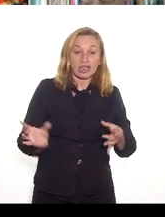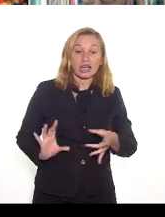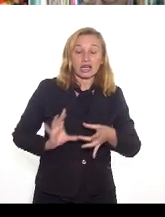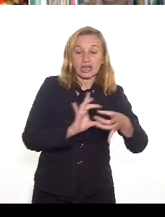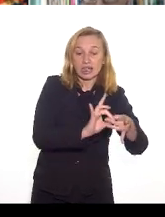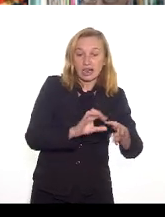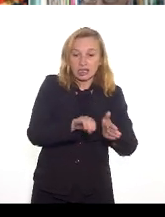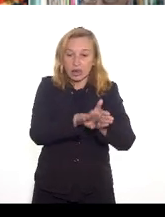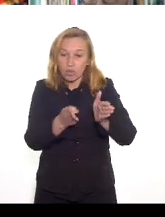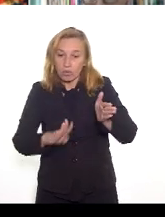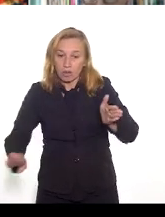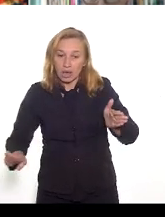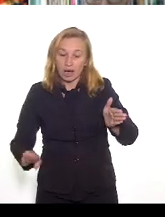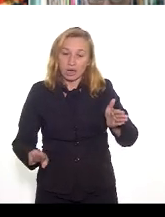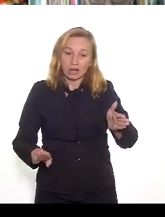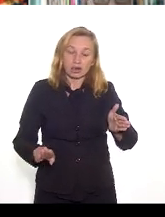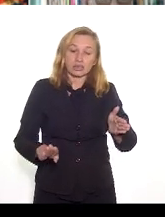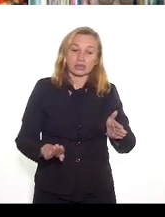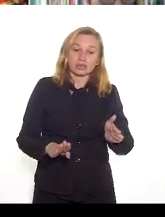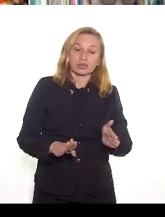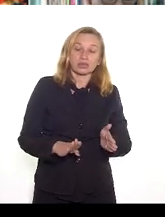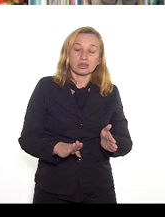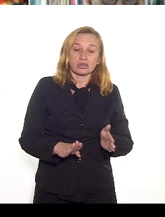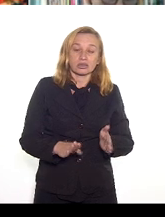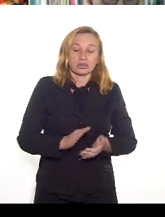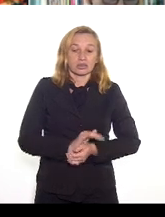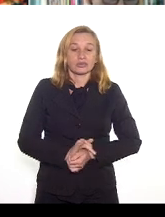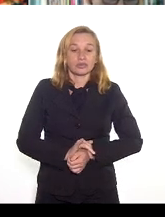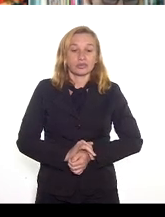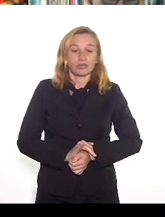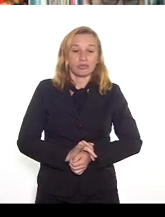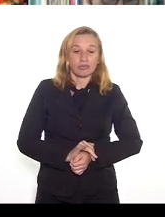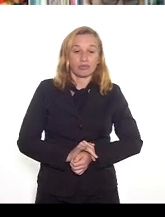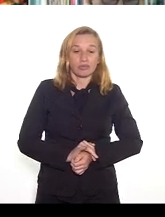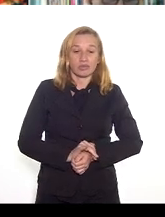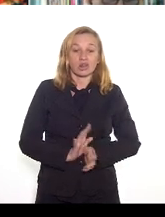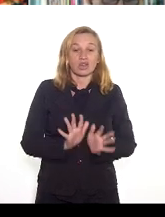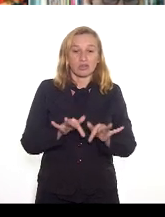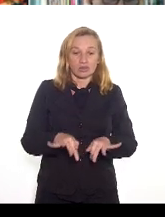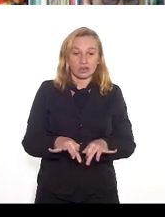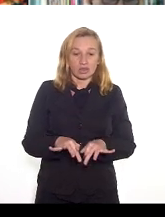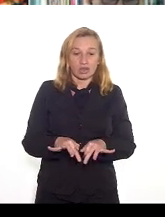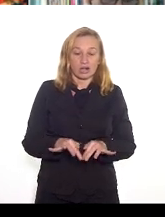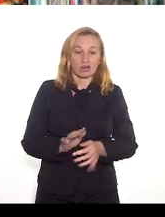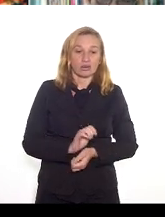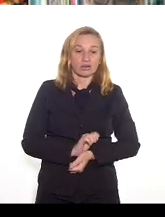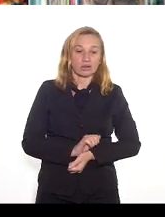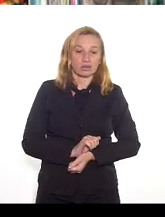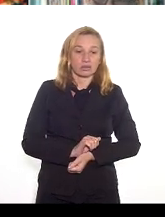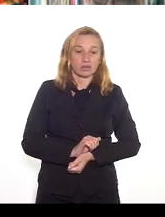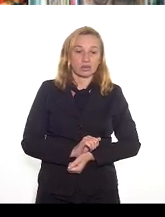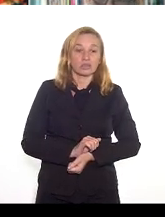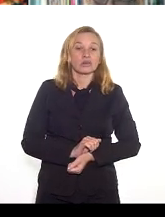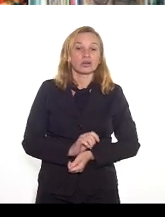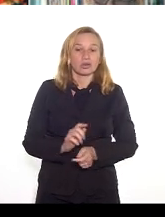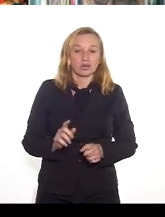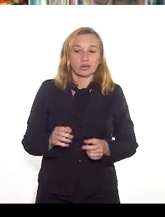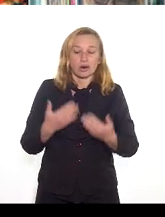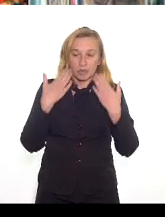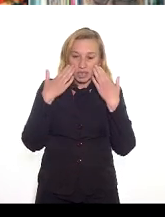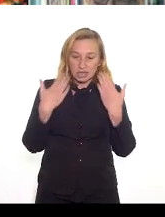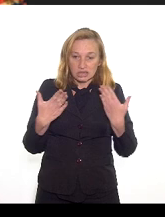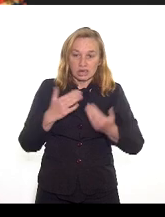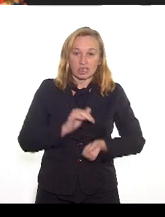fator crítico de sucesso dessa iniciativa, umas disposições finais, um encerramento, e eu pretendo